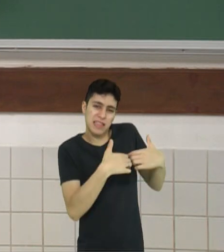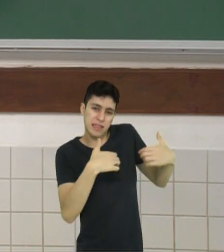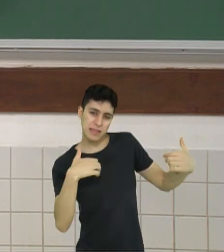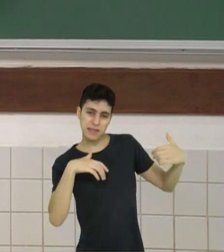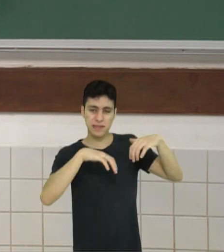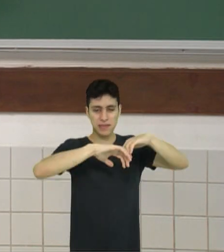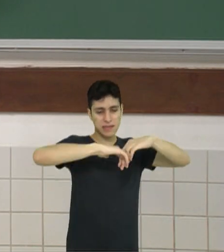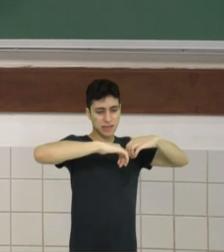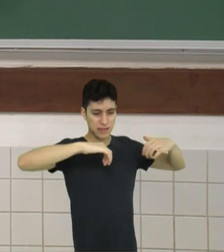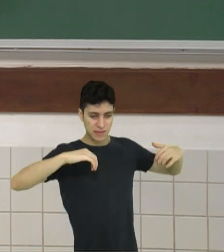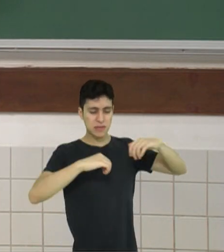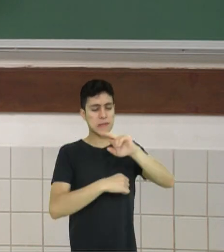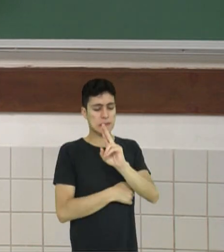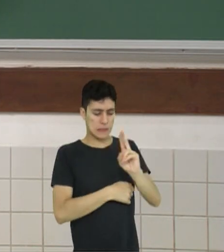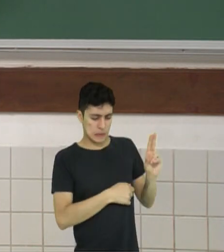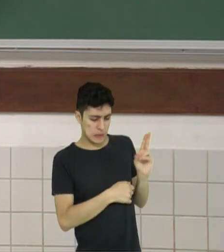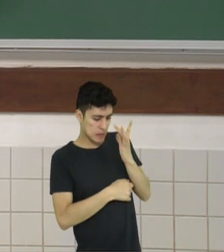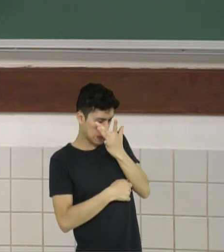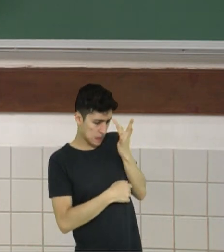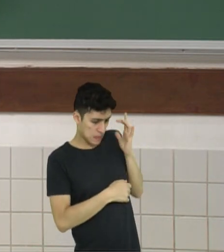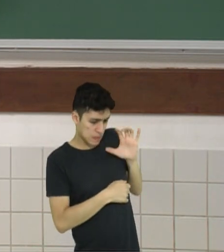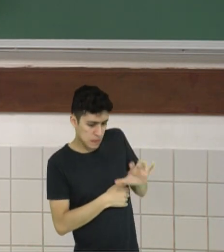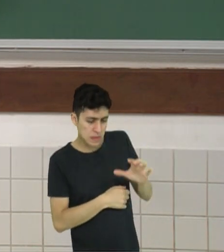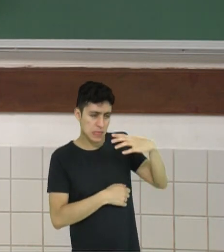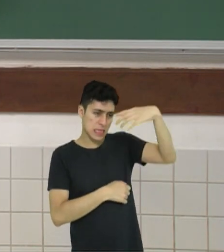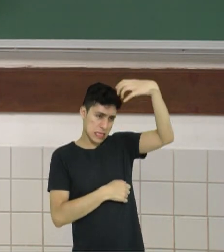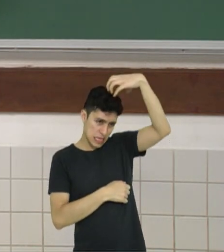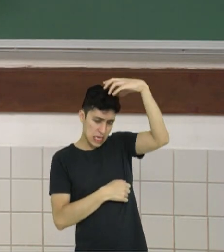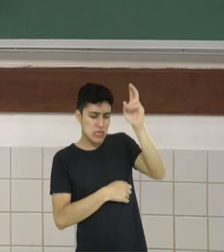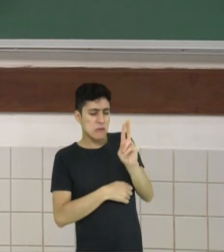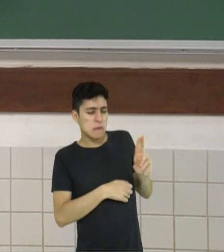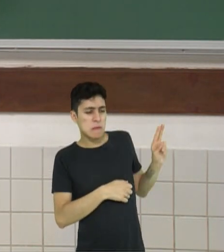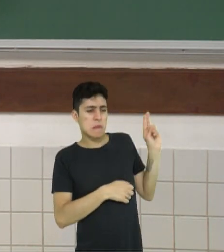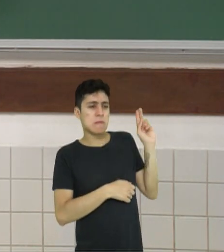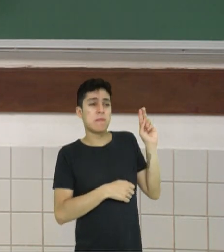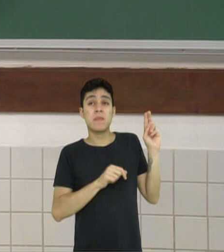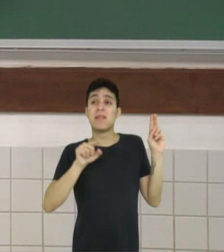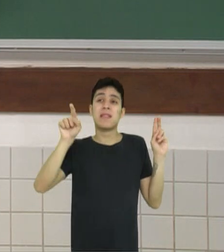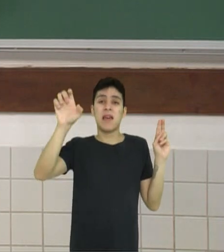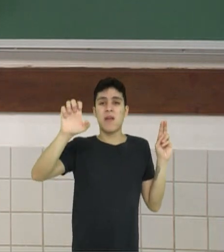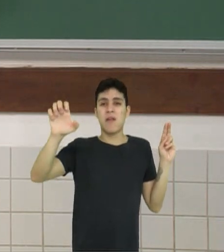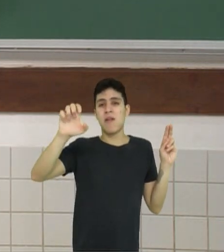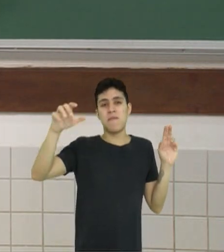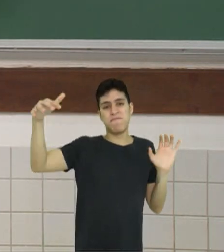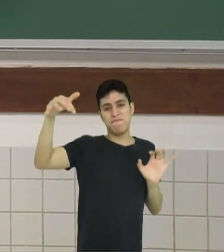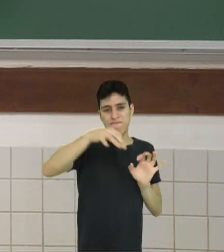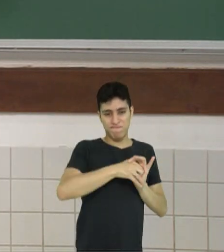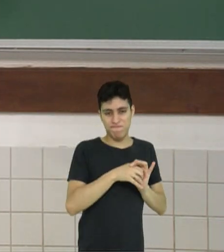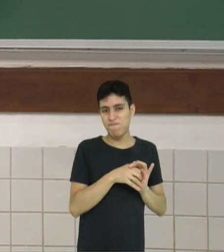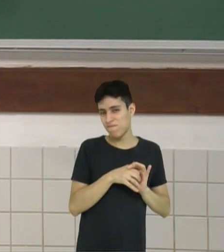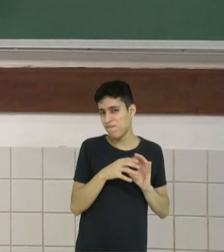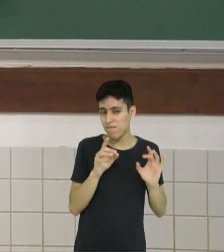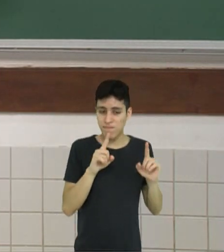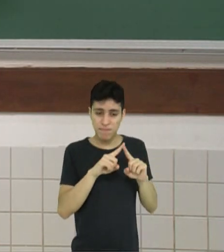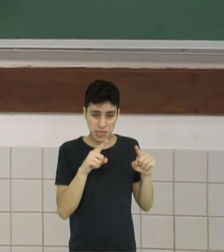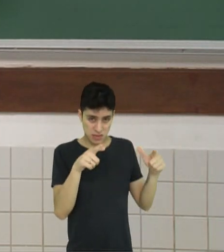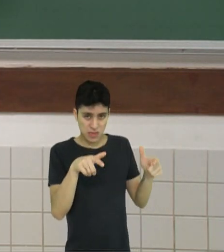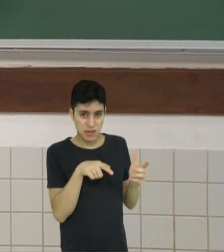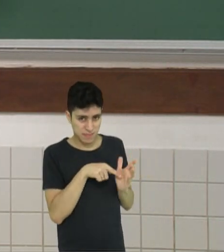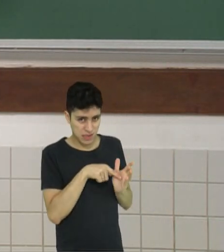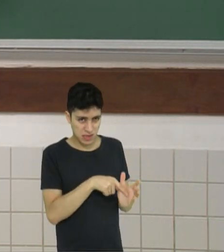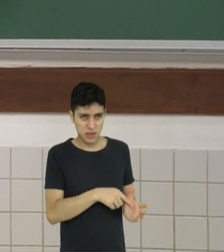de pessoas importantes, reis e rainhas europeus, da Europa. Então nós temos